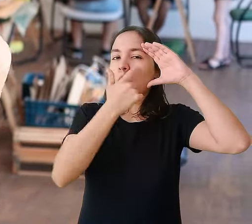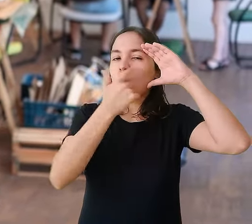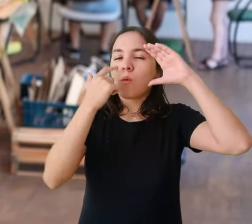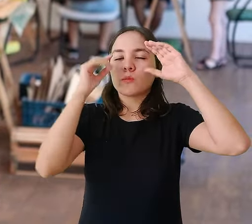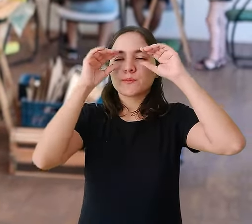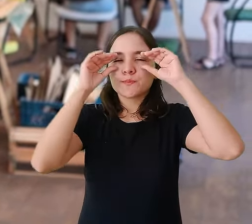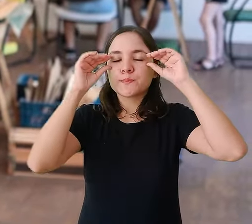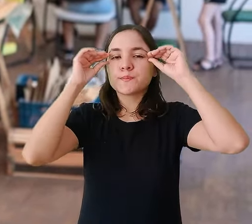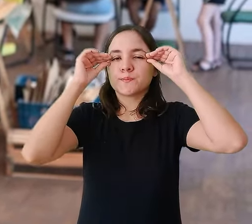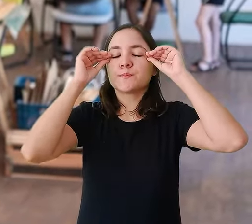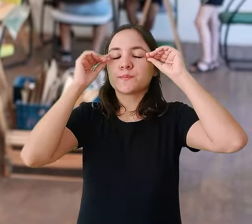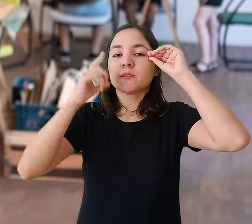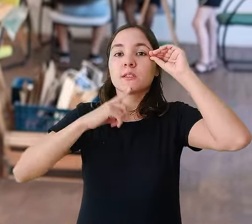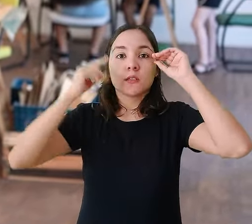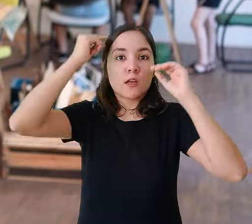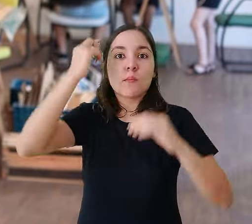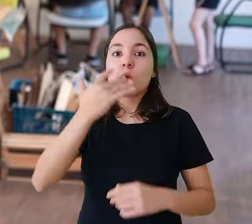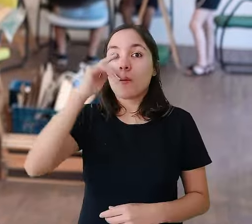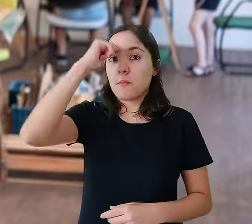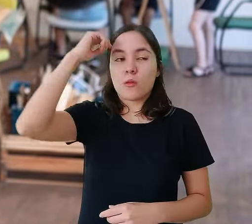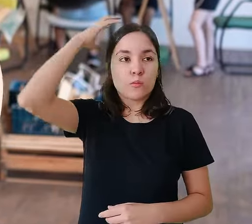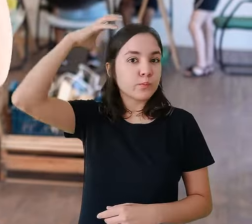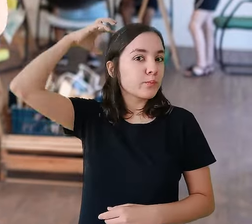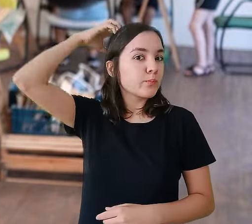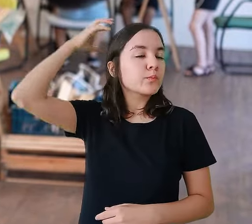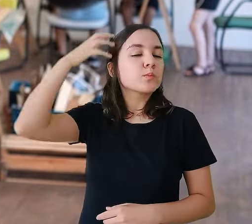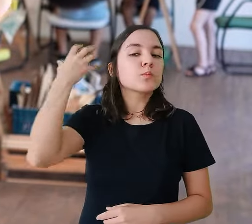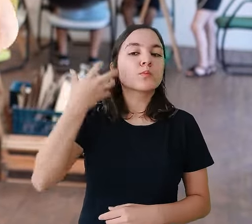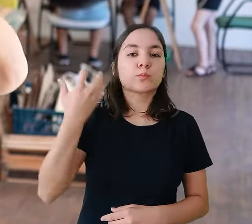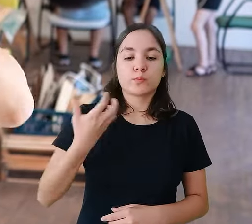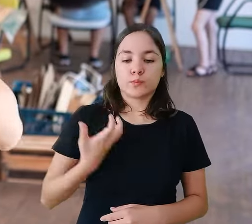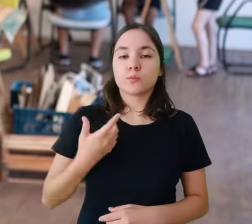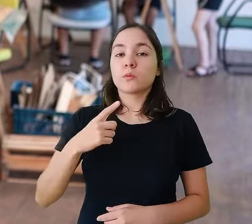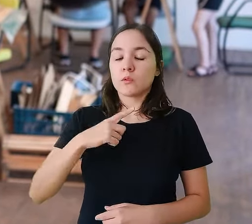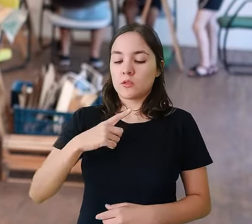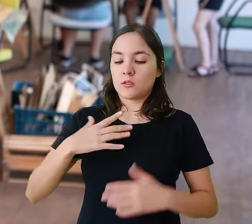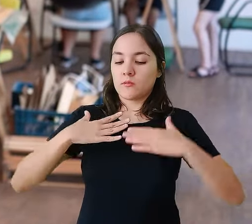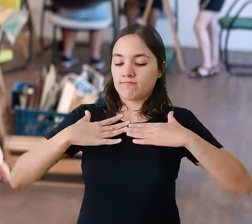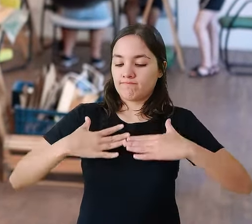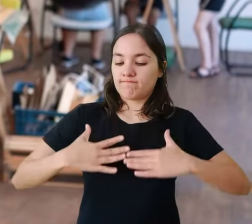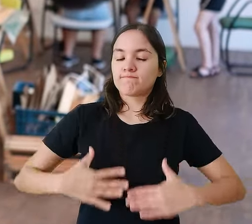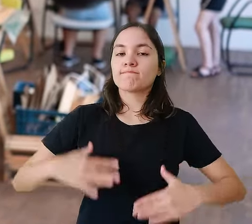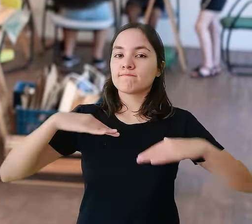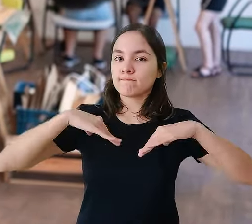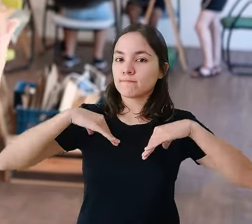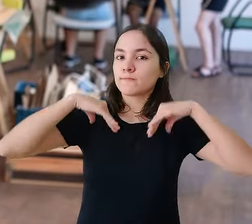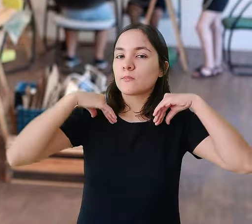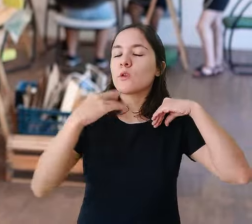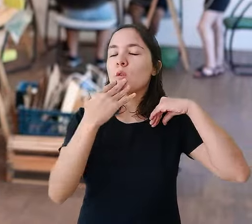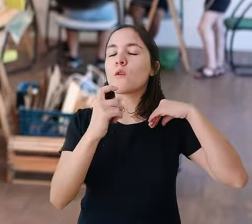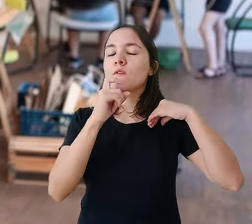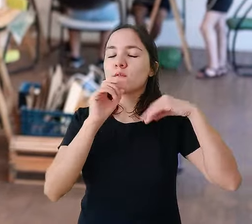pele amarelada, olhos amendoados, cabelos pretos presos em cima e escorrendo aqui compridos pelo lado.